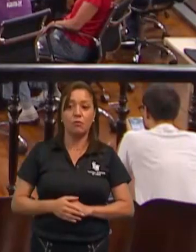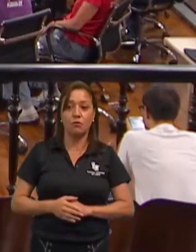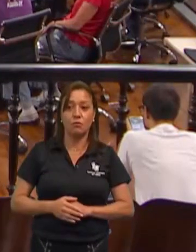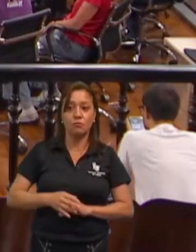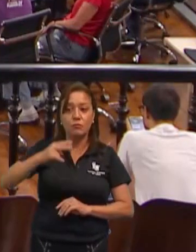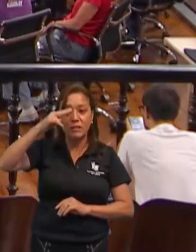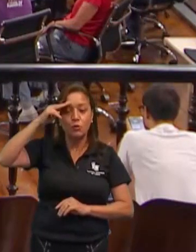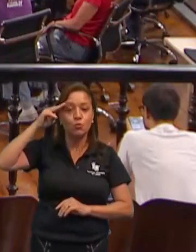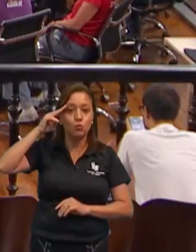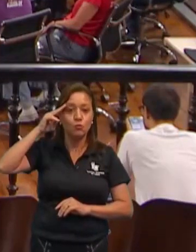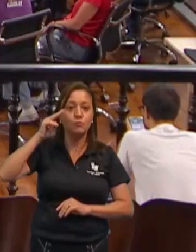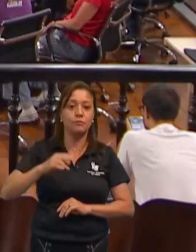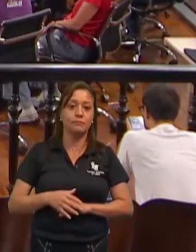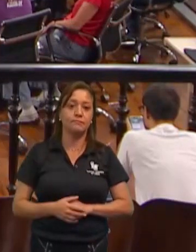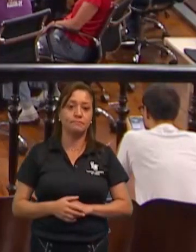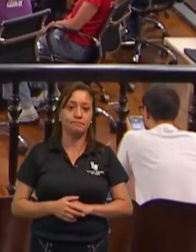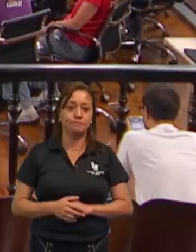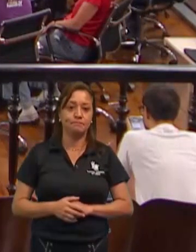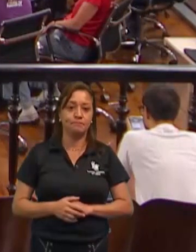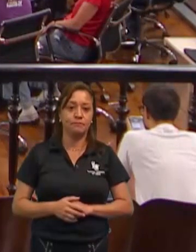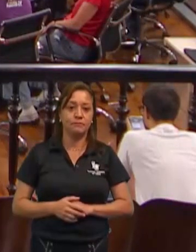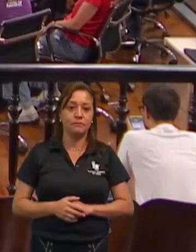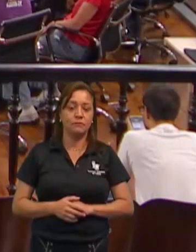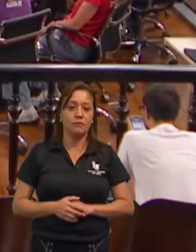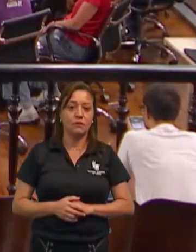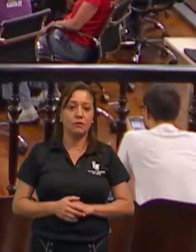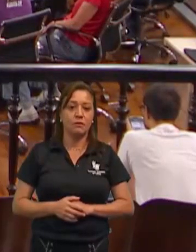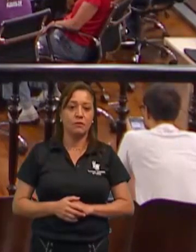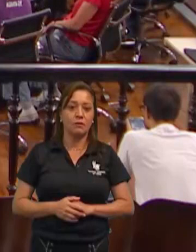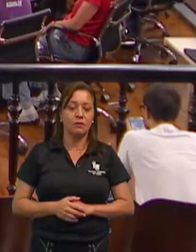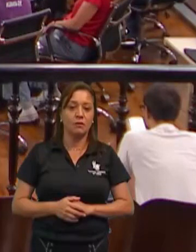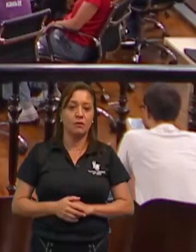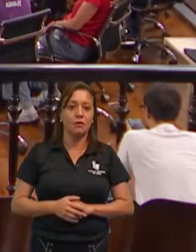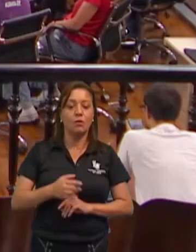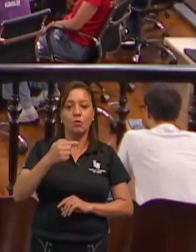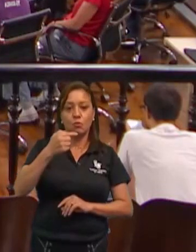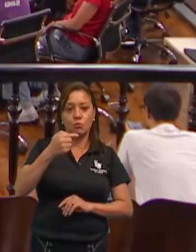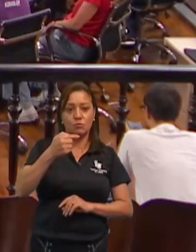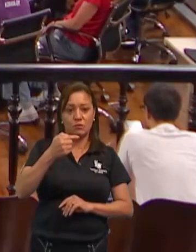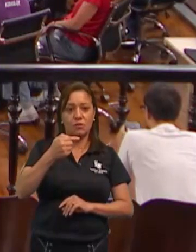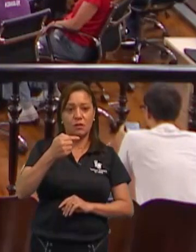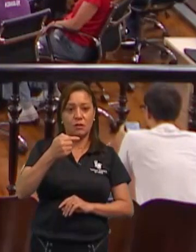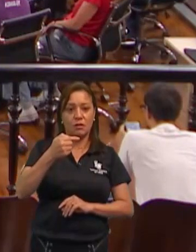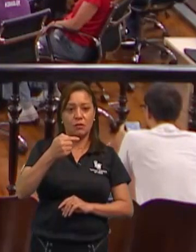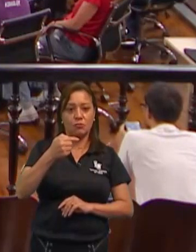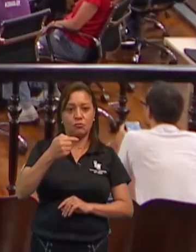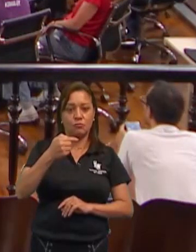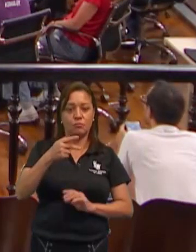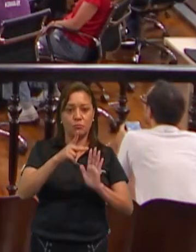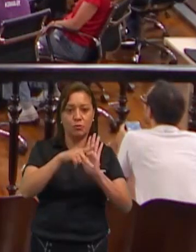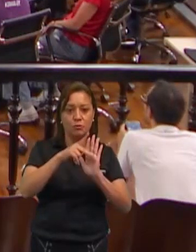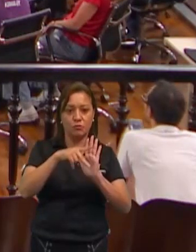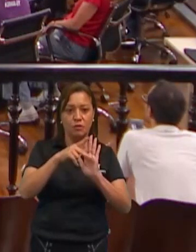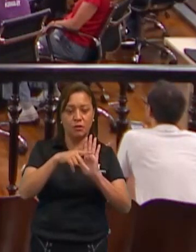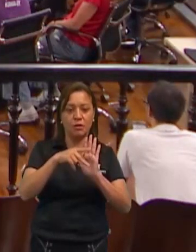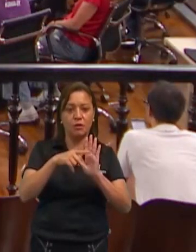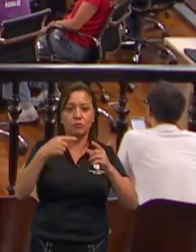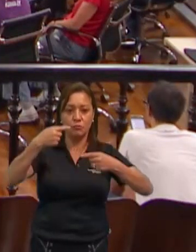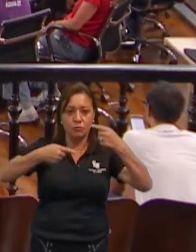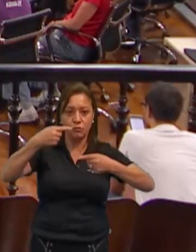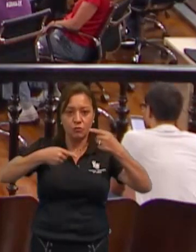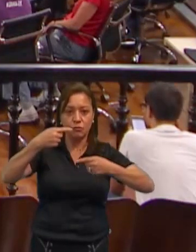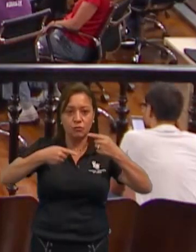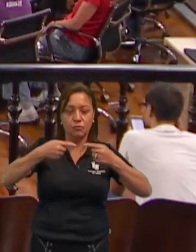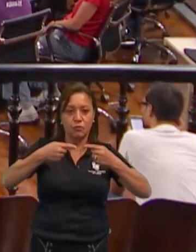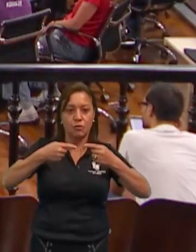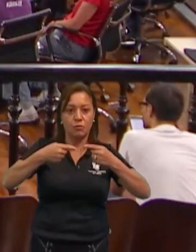Militão. Eu só quero dizer que no 7 eu também votei contrário, tá? Juntamente com o vereador Melo e o